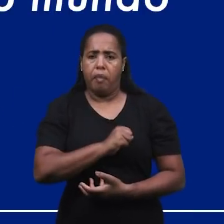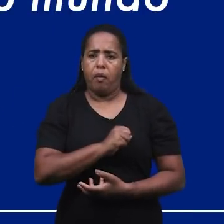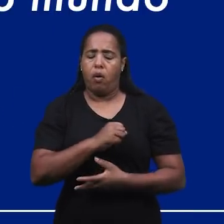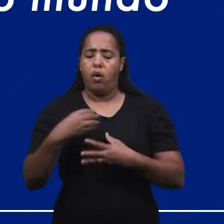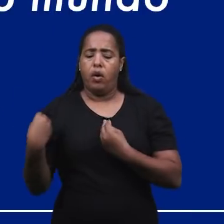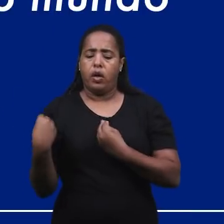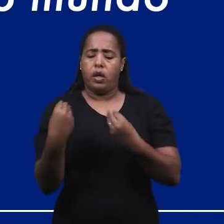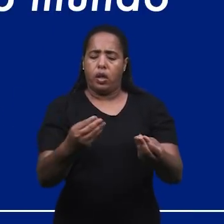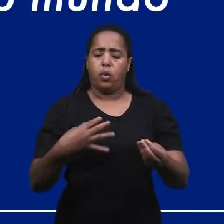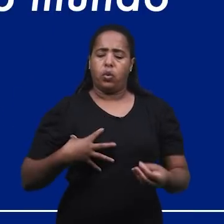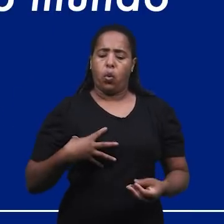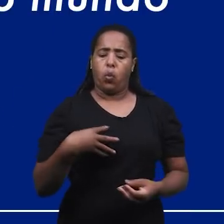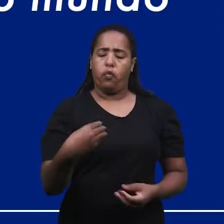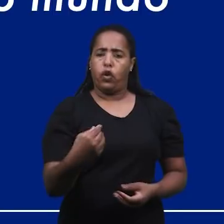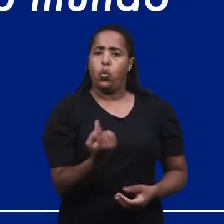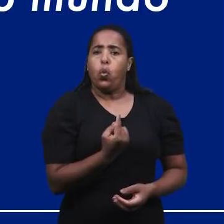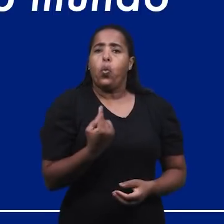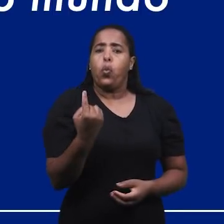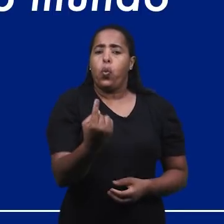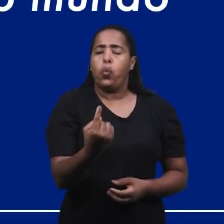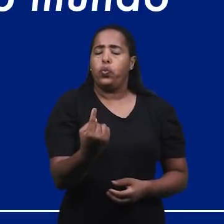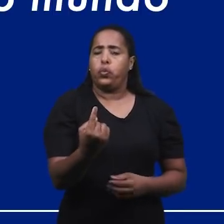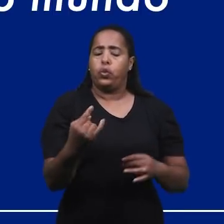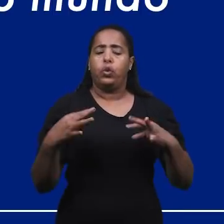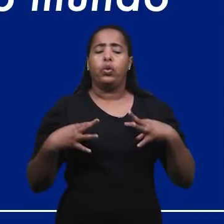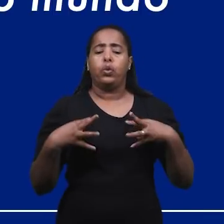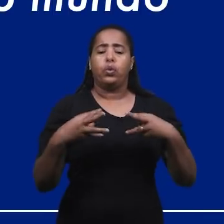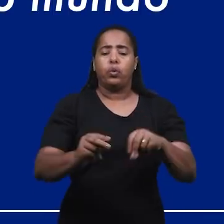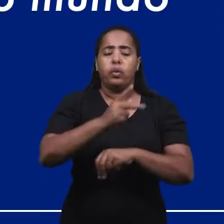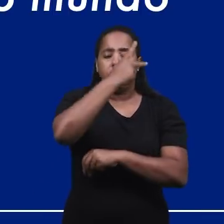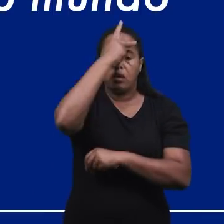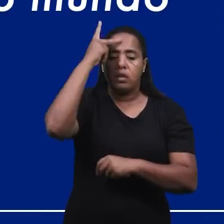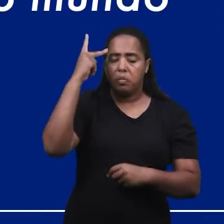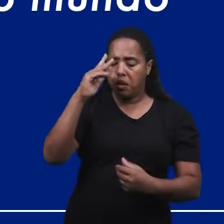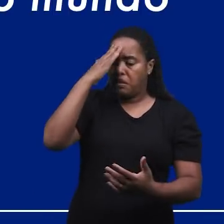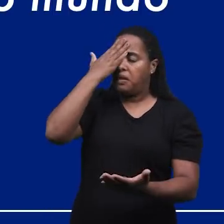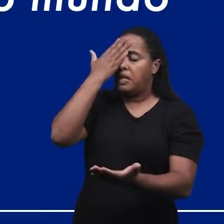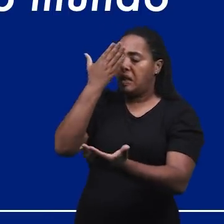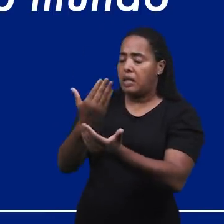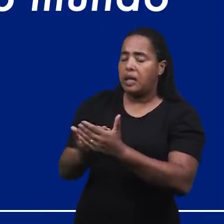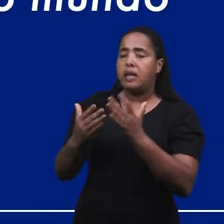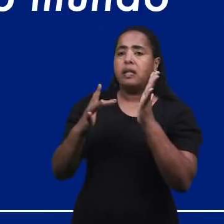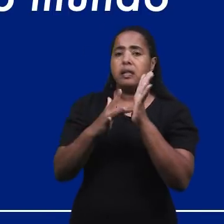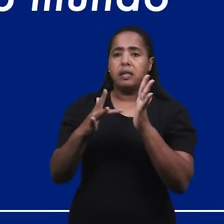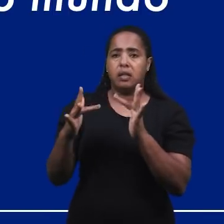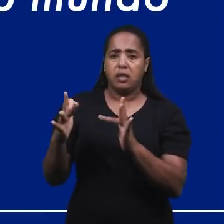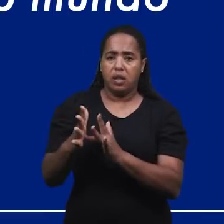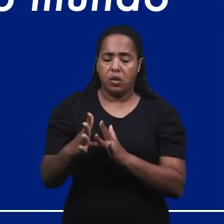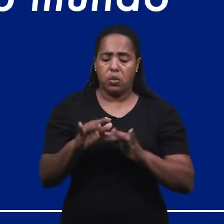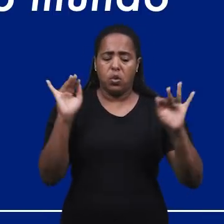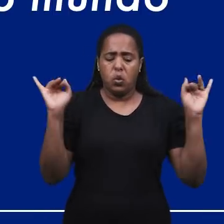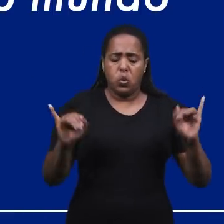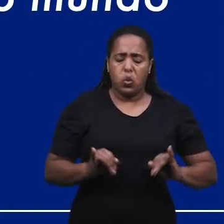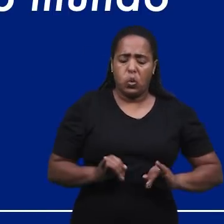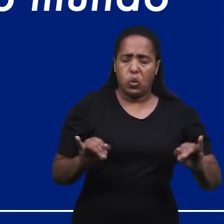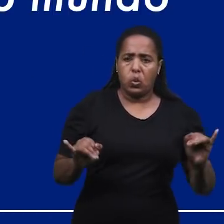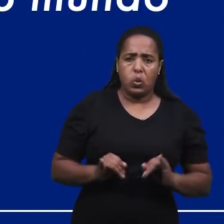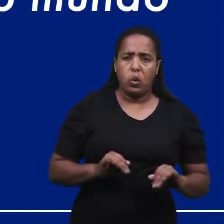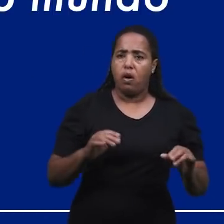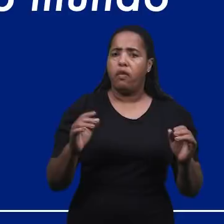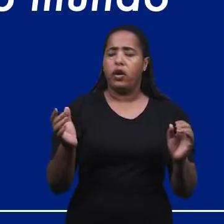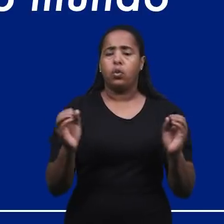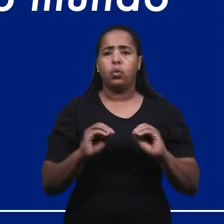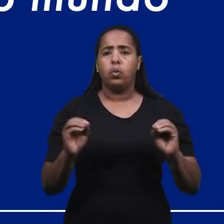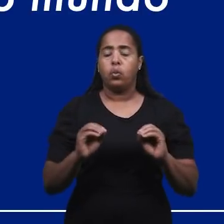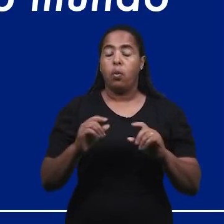seu Filho unigênito para que todo aquele que nele crê não pereça, mas tenha